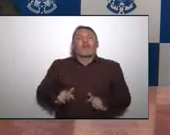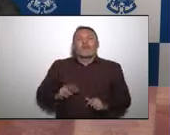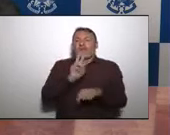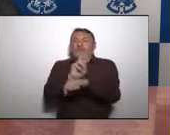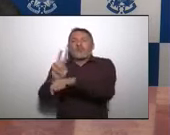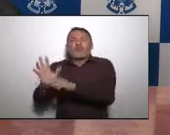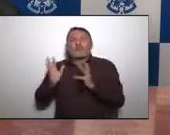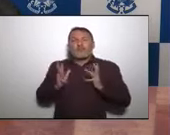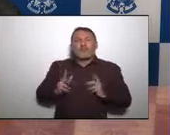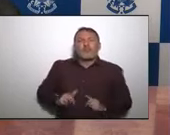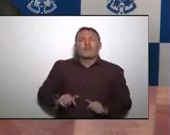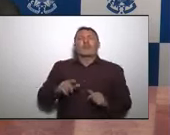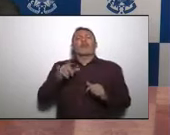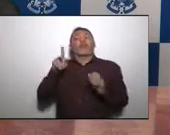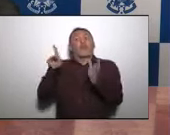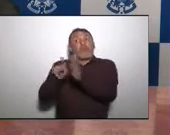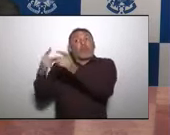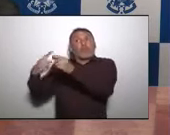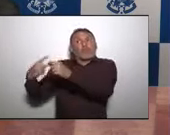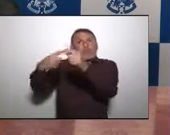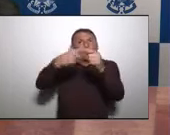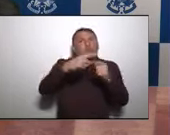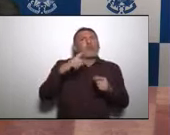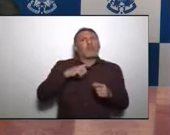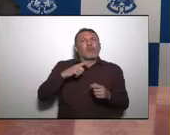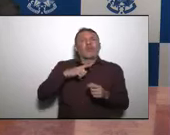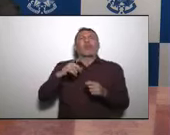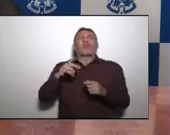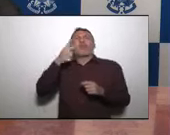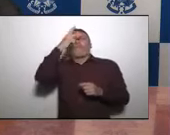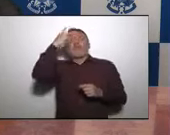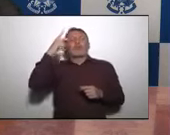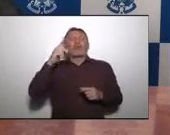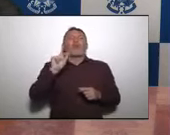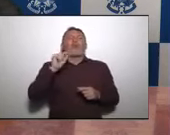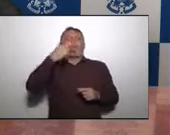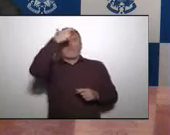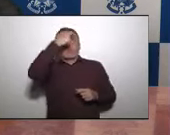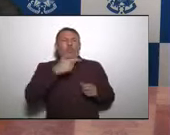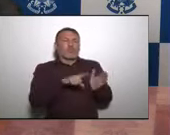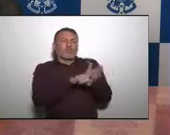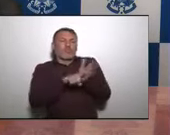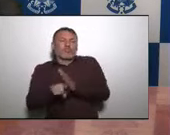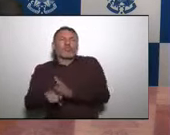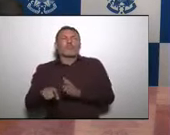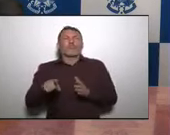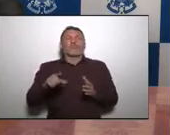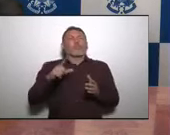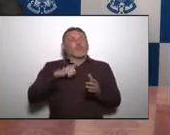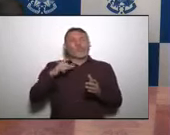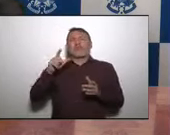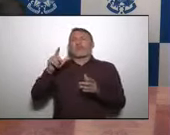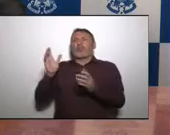do município, a fiscalização das fiscais de postura, fiscalização